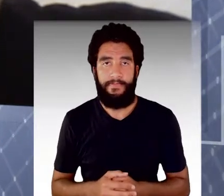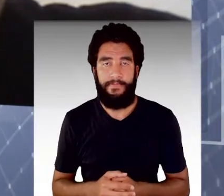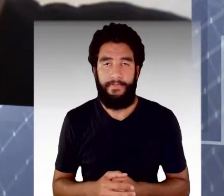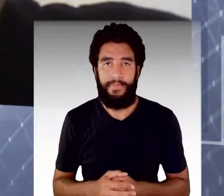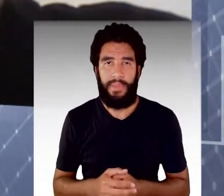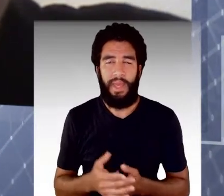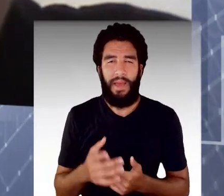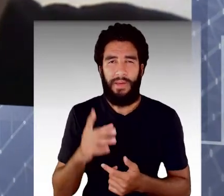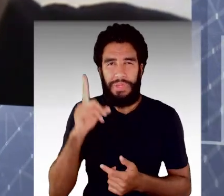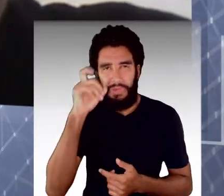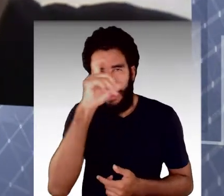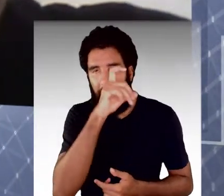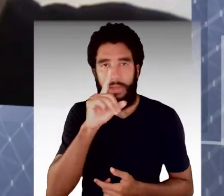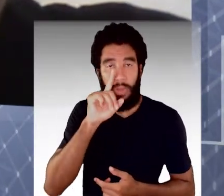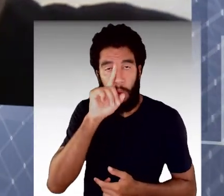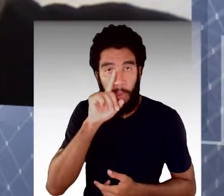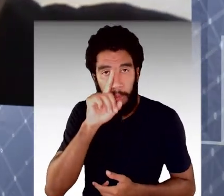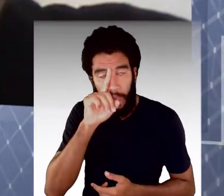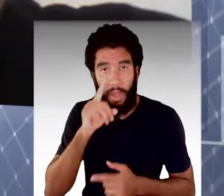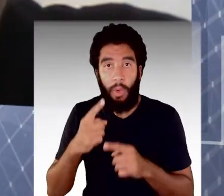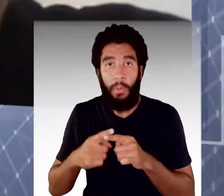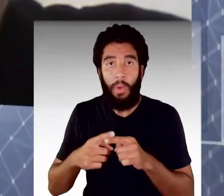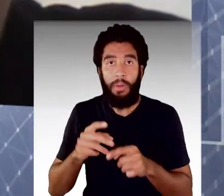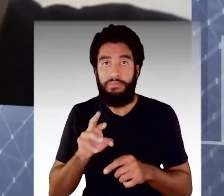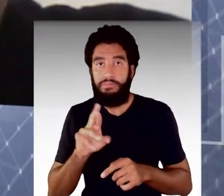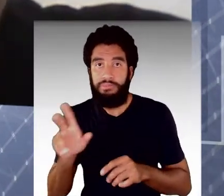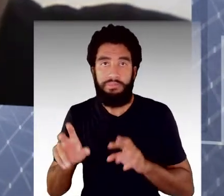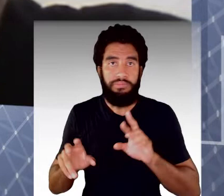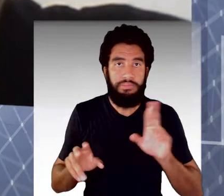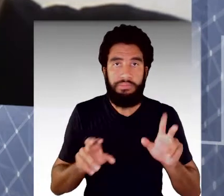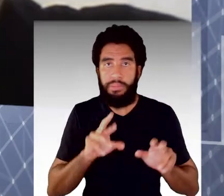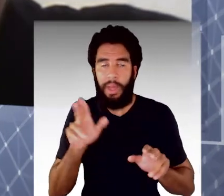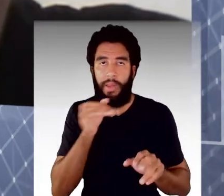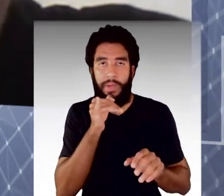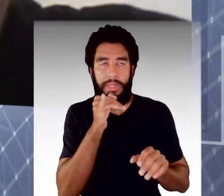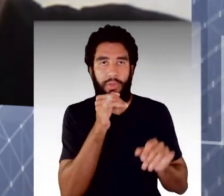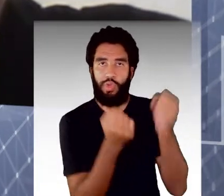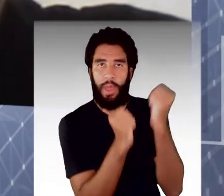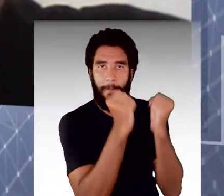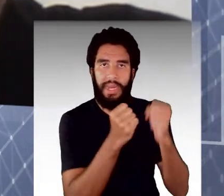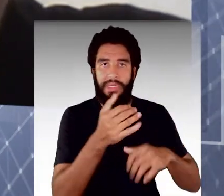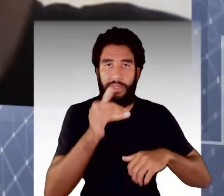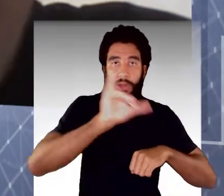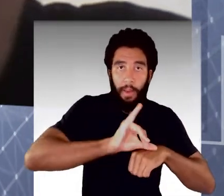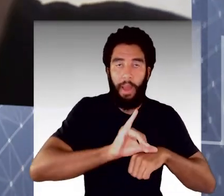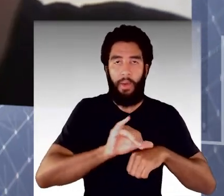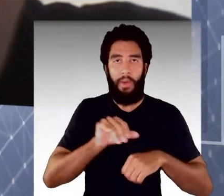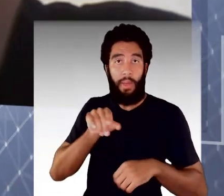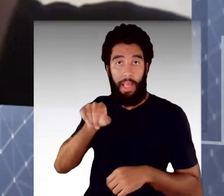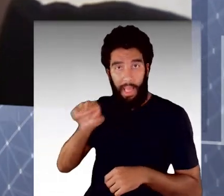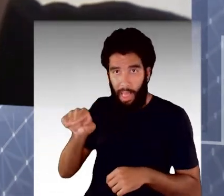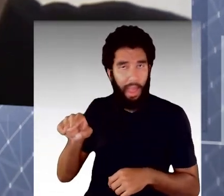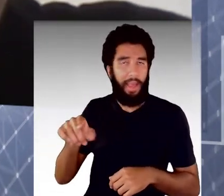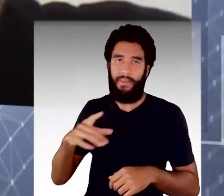a agressividade do ambiente de frigoríficos, que diferente de um banco, diferente de uma metalúrgica, ele tem os riscos